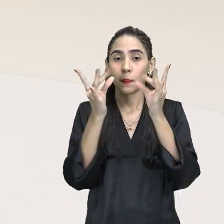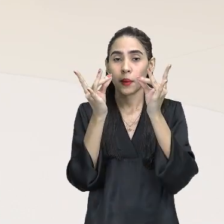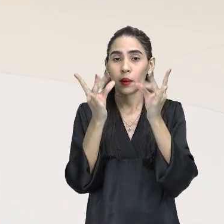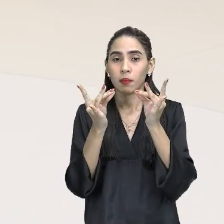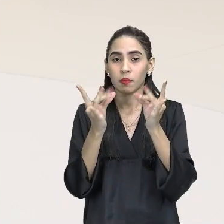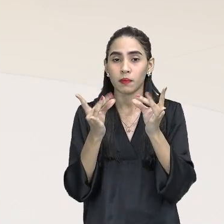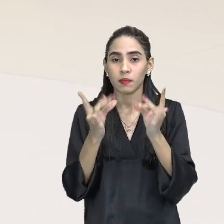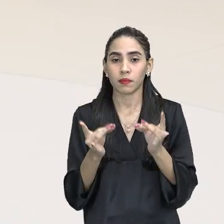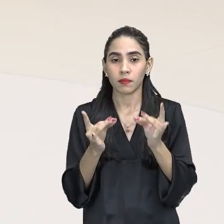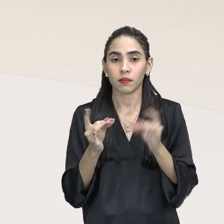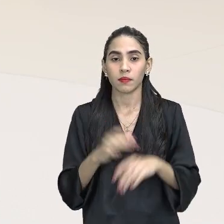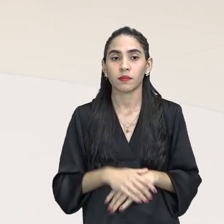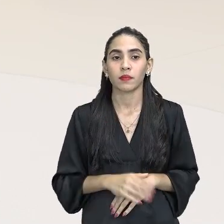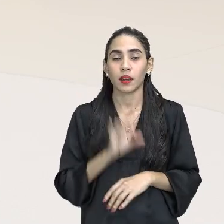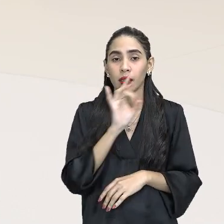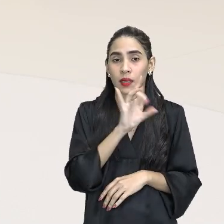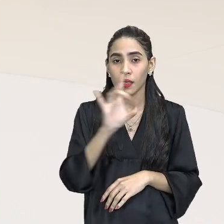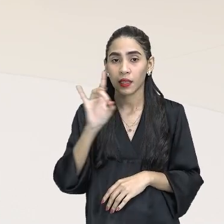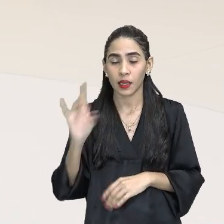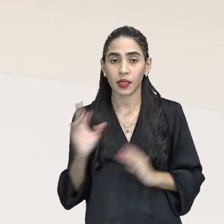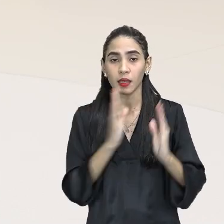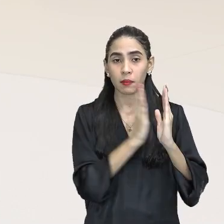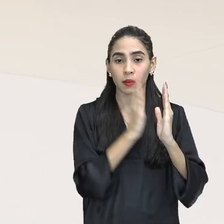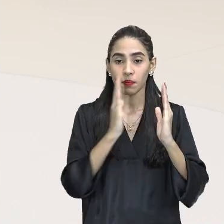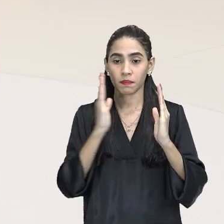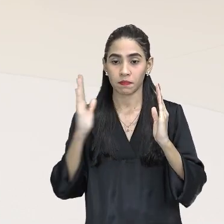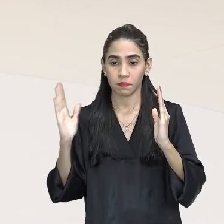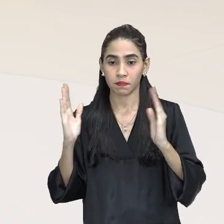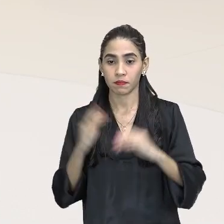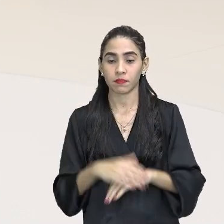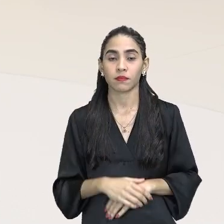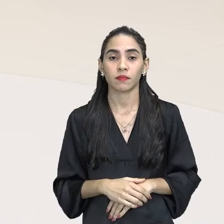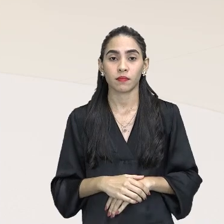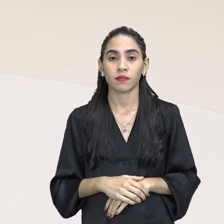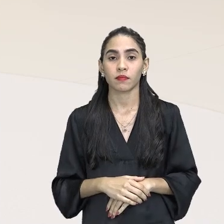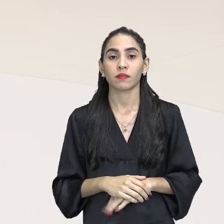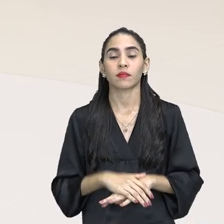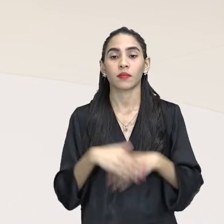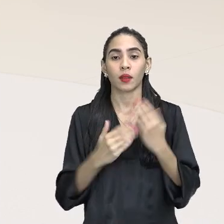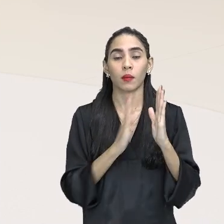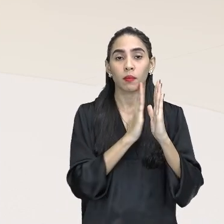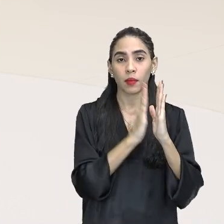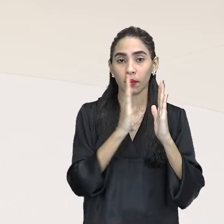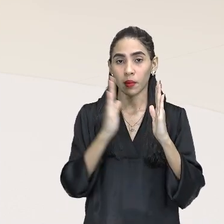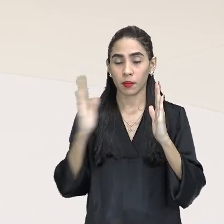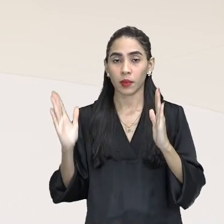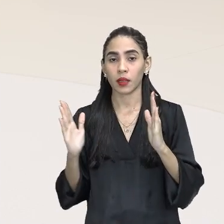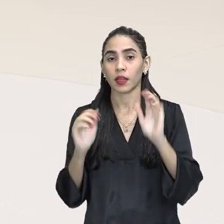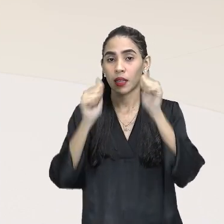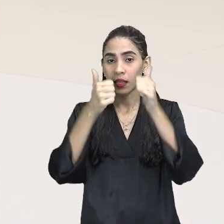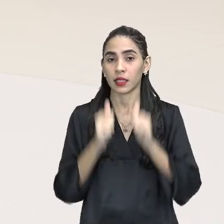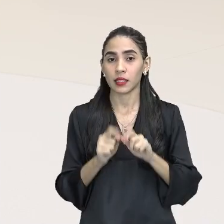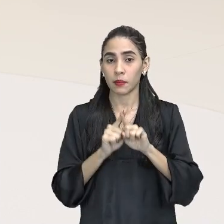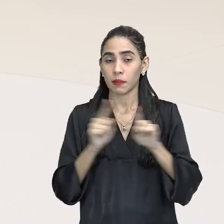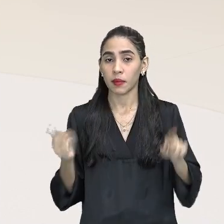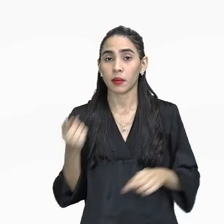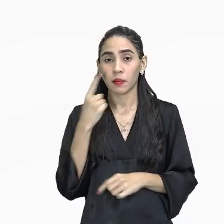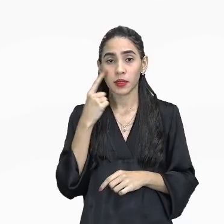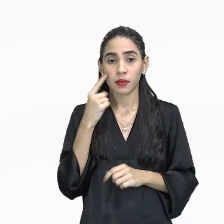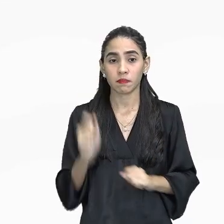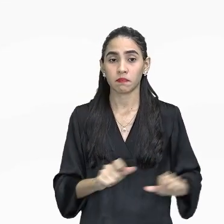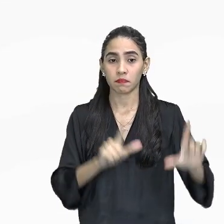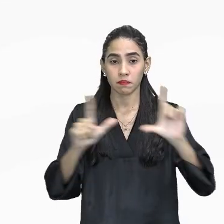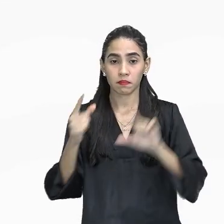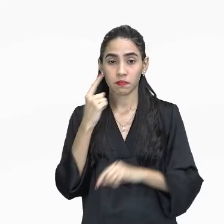para vocês cada uma dessas partes, tá? Então, em cada parte nós iremos aí tratar, mas observem na nossa